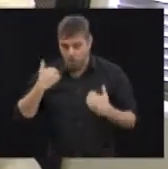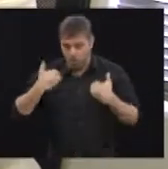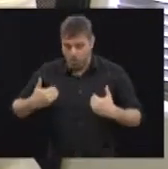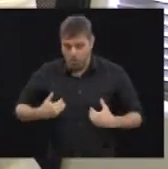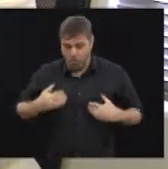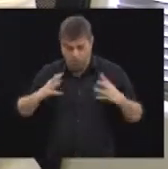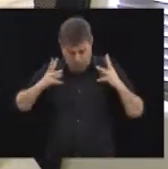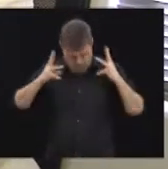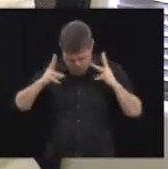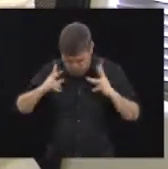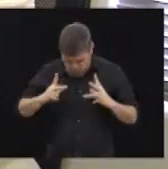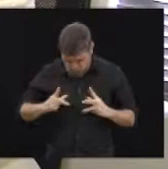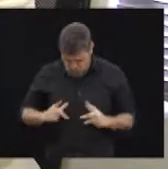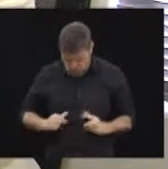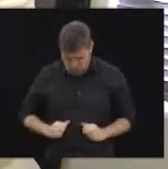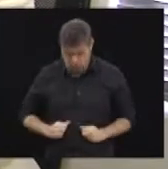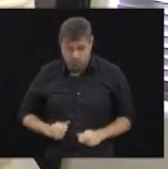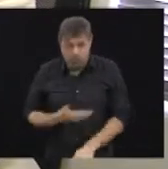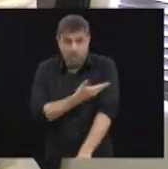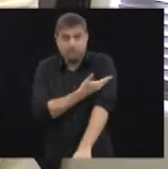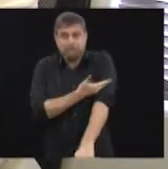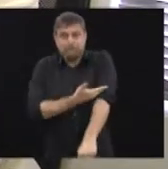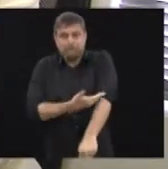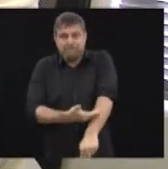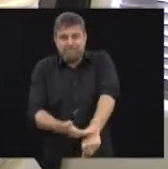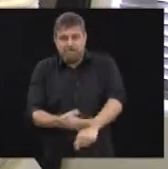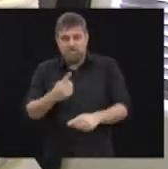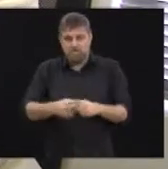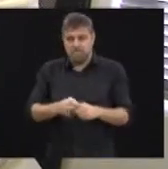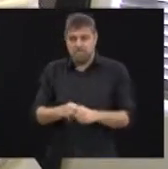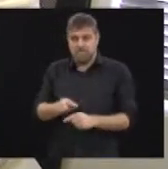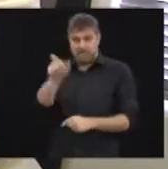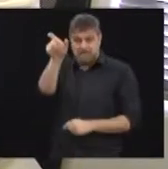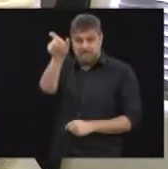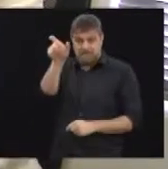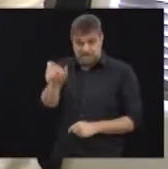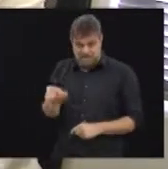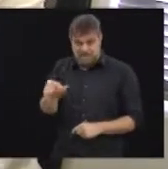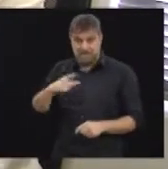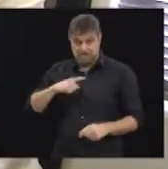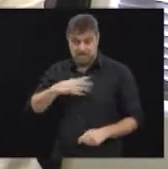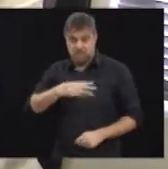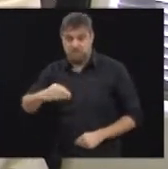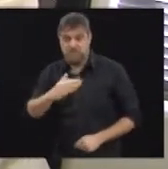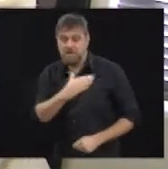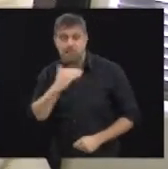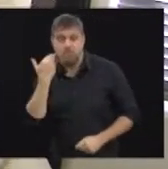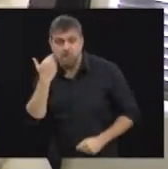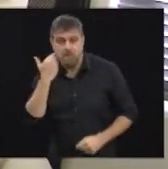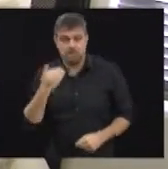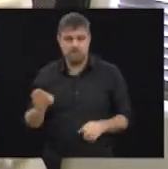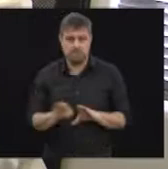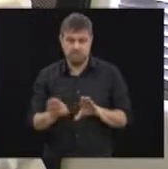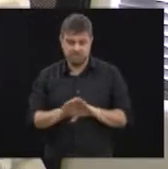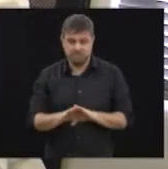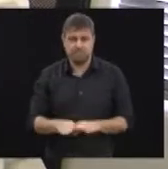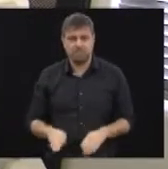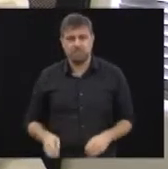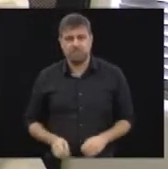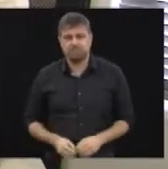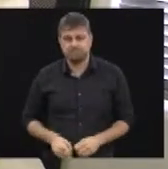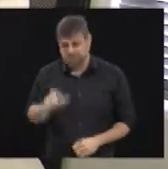ficou inteiro branco em um mês, por falecimento de um filho jovem, até o cabelo. E tem casos